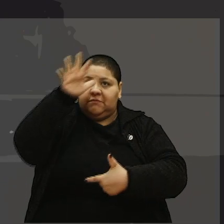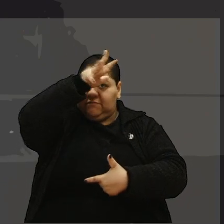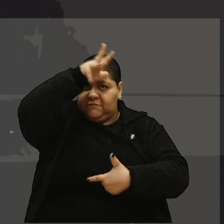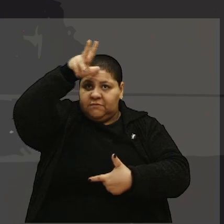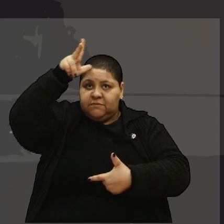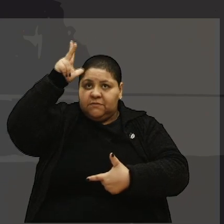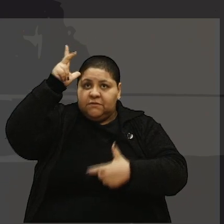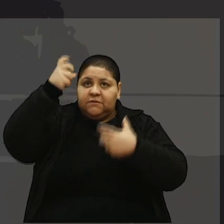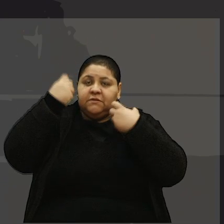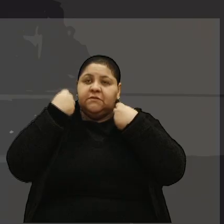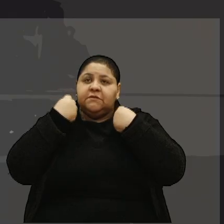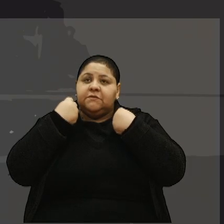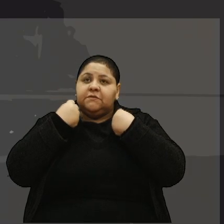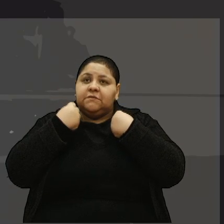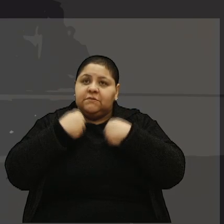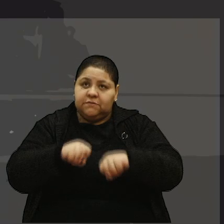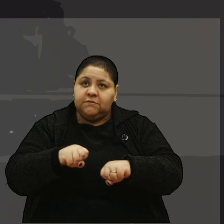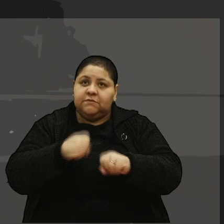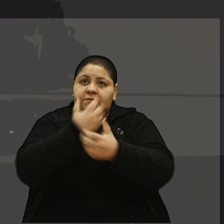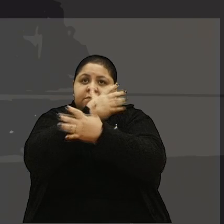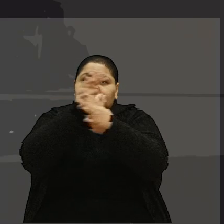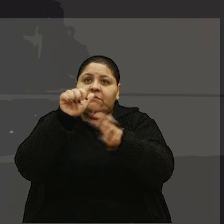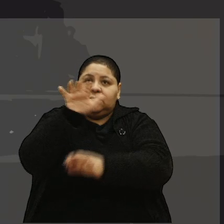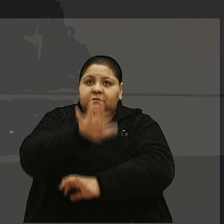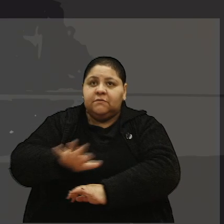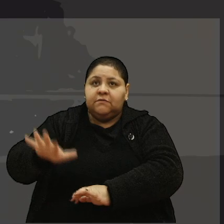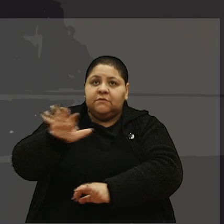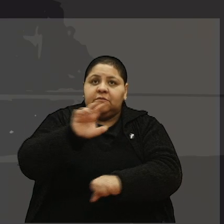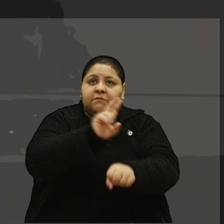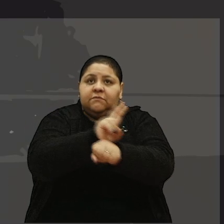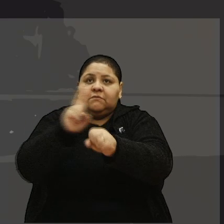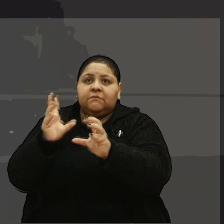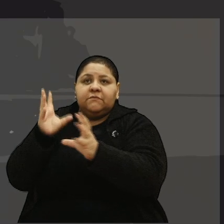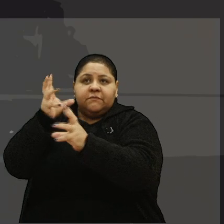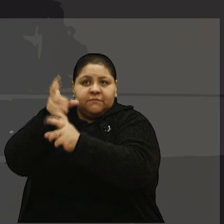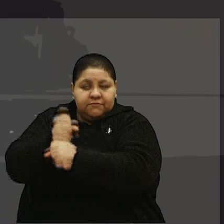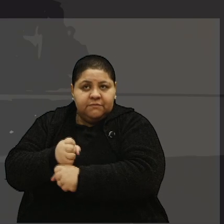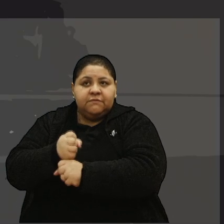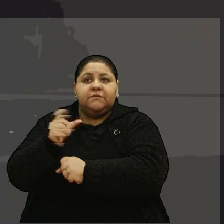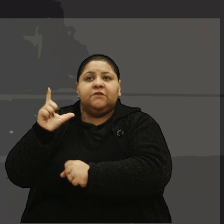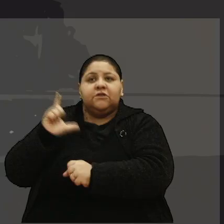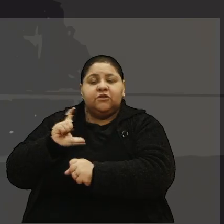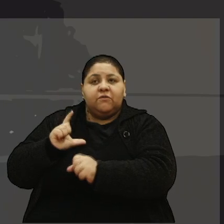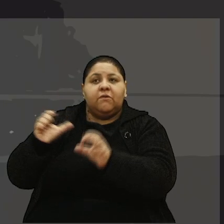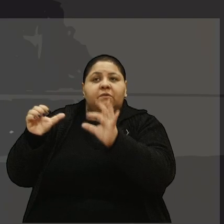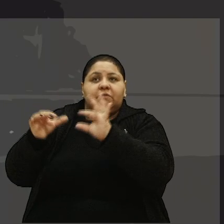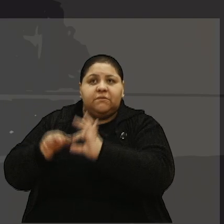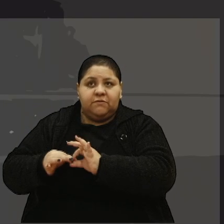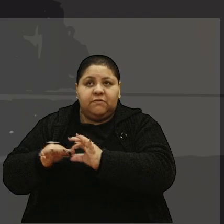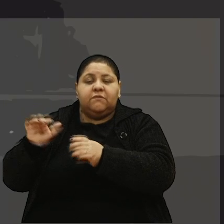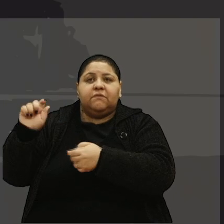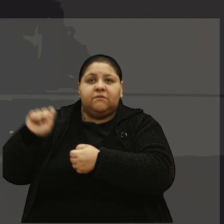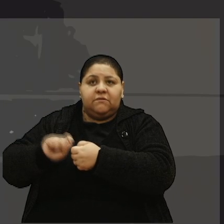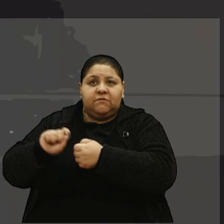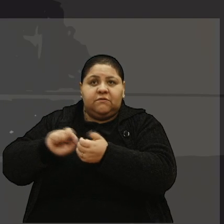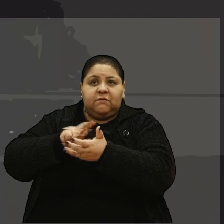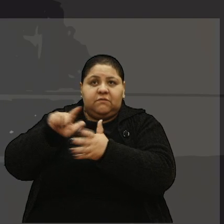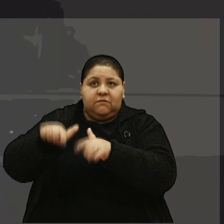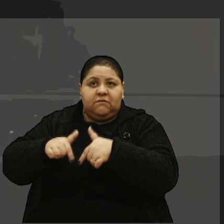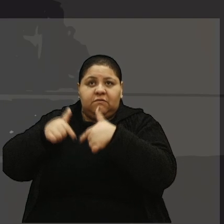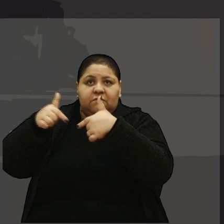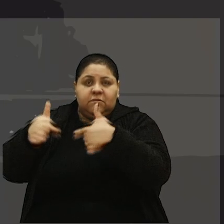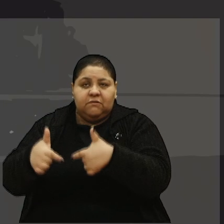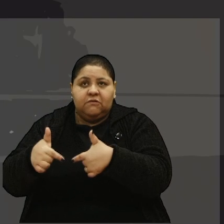do Meio Ambiente, no Departamento de Proteção Animal, onde buscamos parcerias e fizemos diversas ações